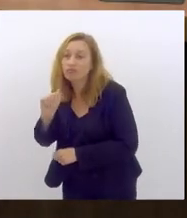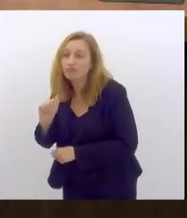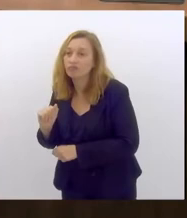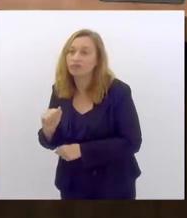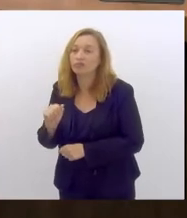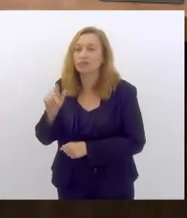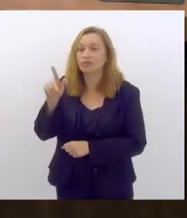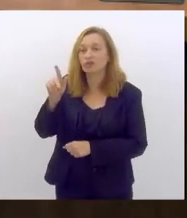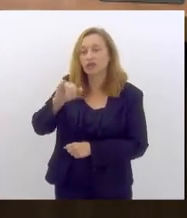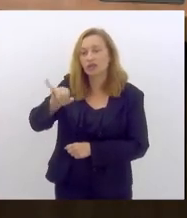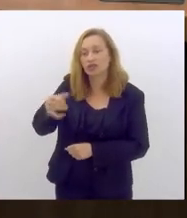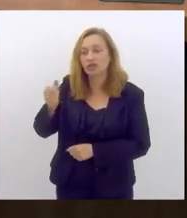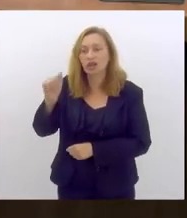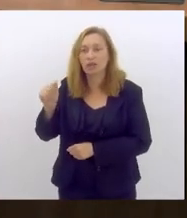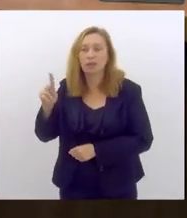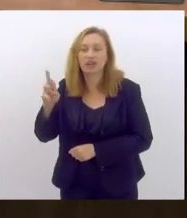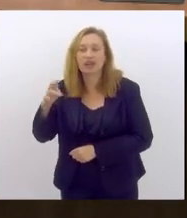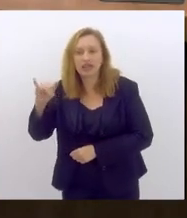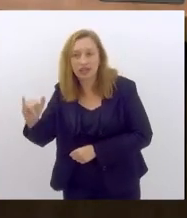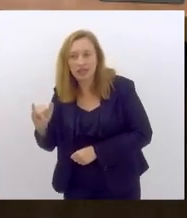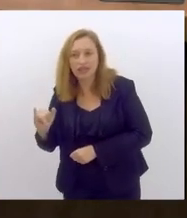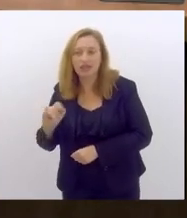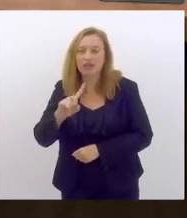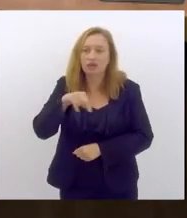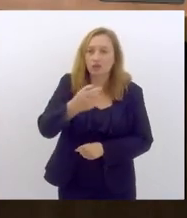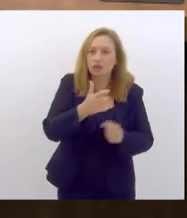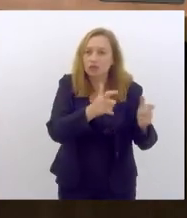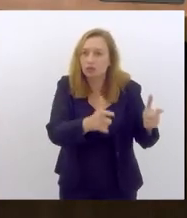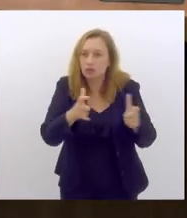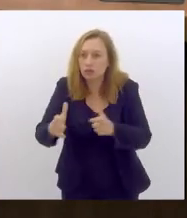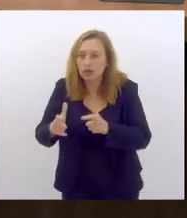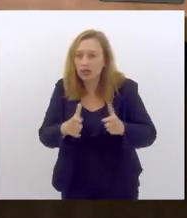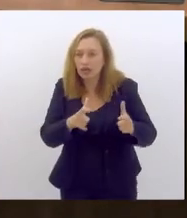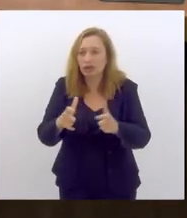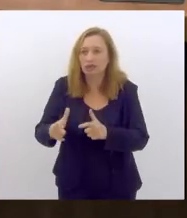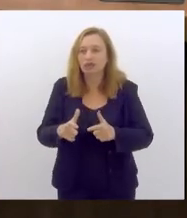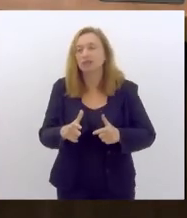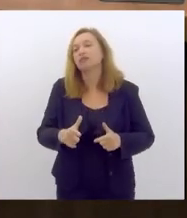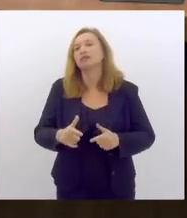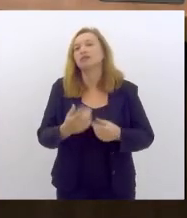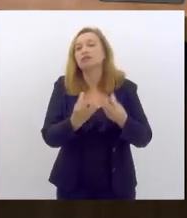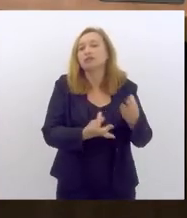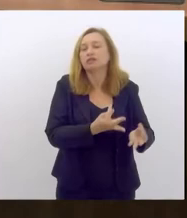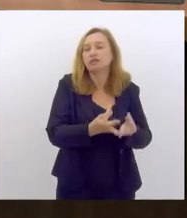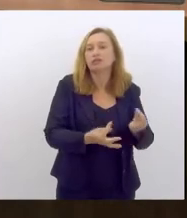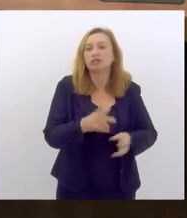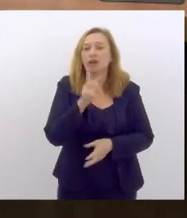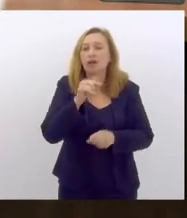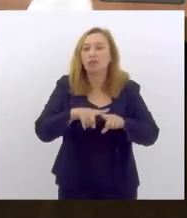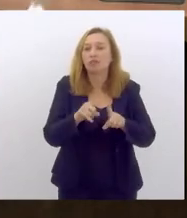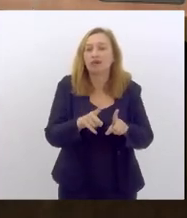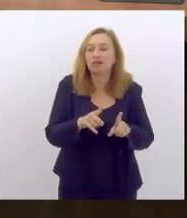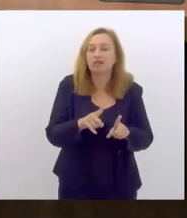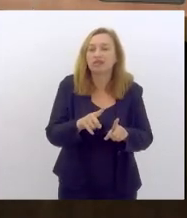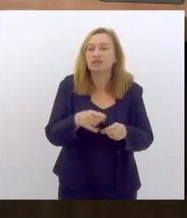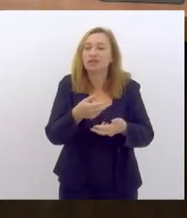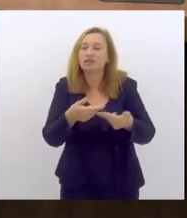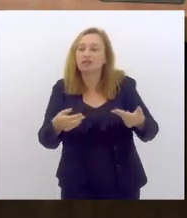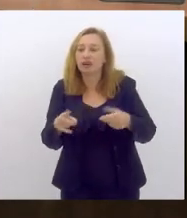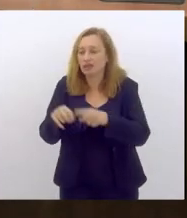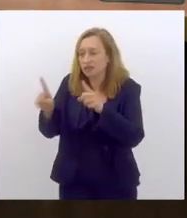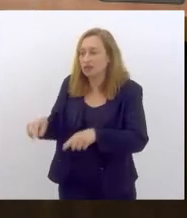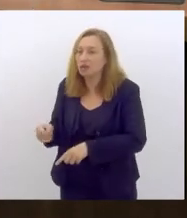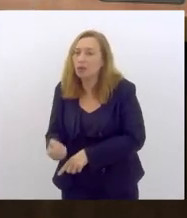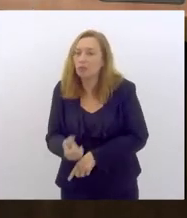em Japeri, vagas em Engenheiro Paulo de Fronten, vagas mesmo na estação de tratamento, só que eram vários servidores para